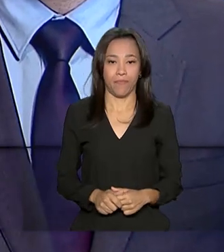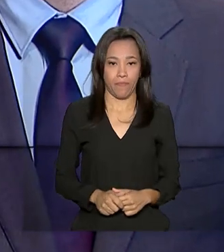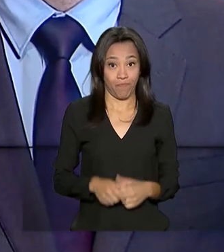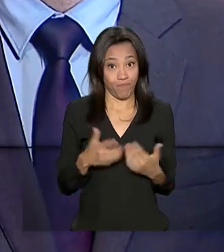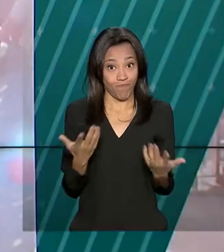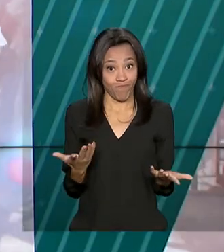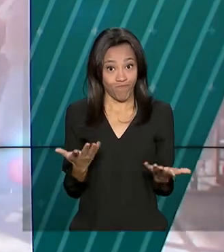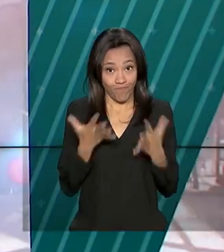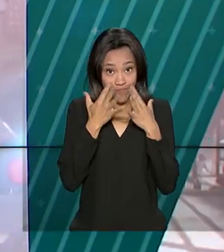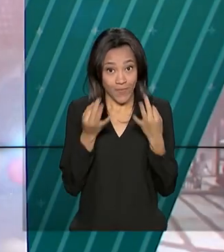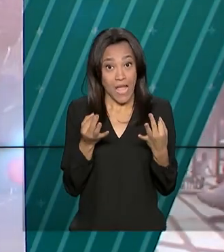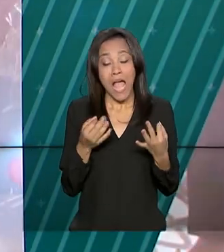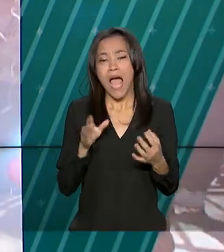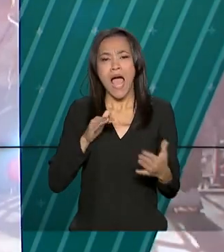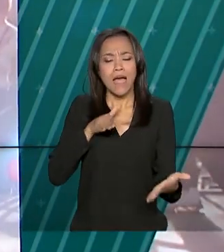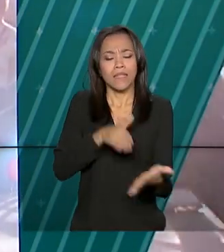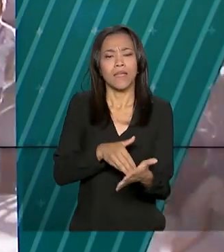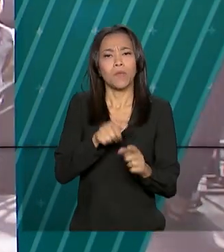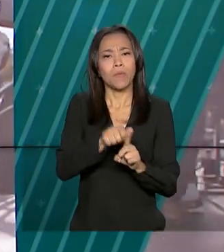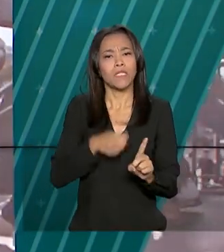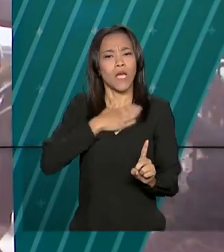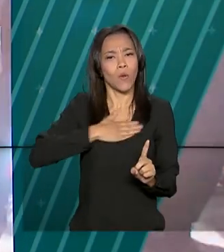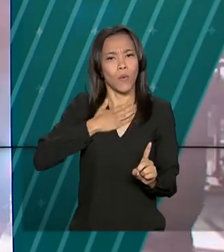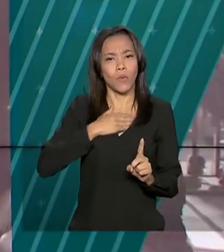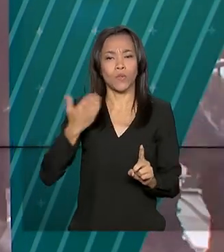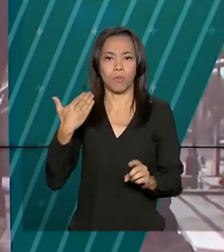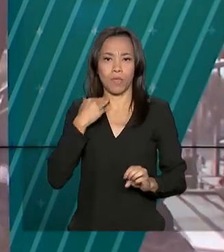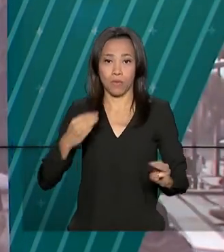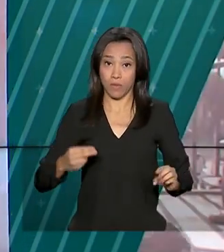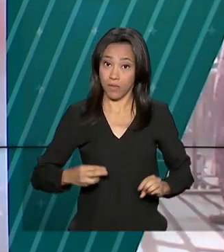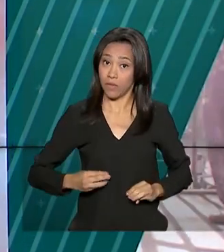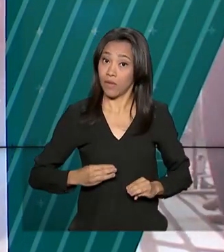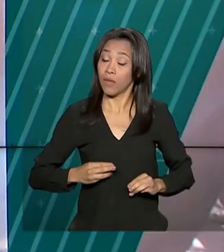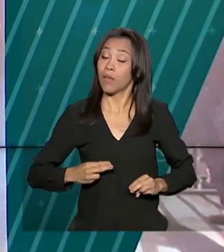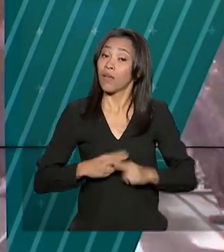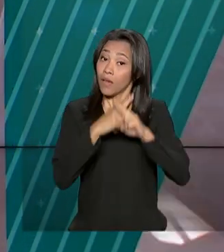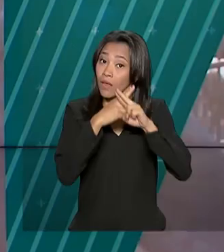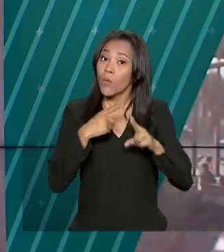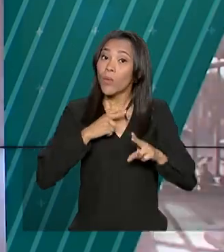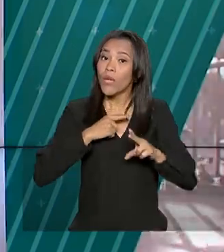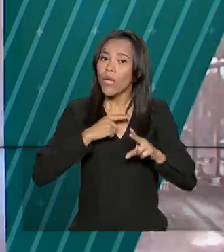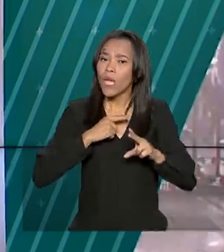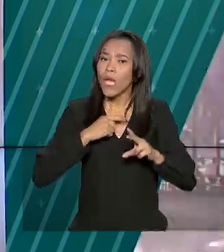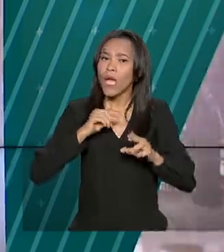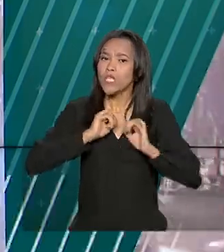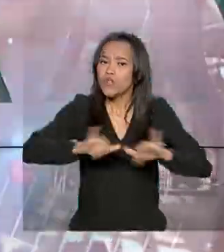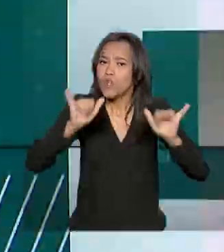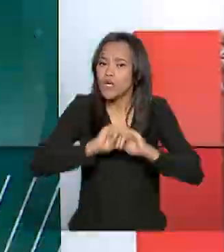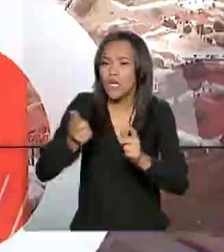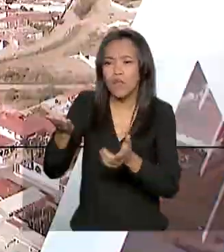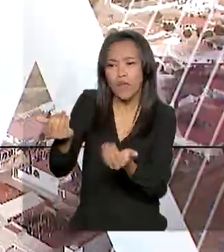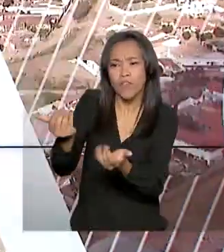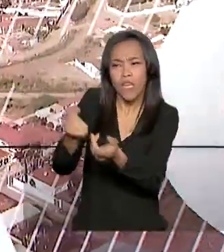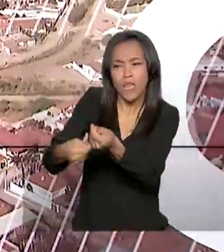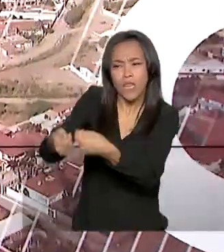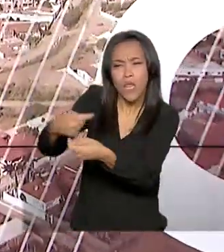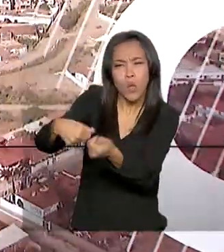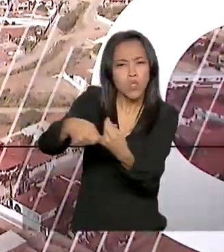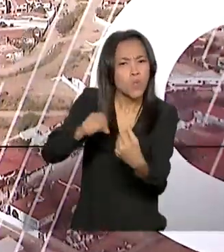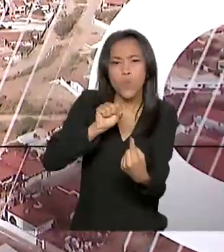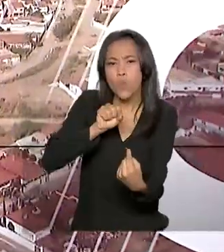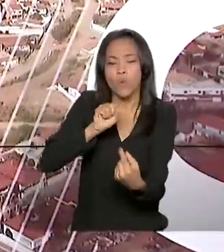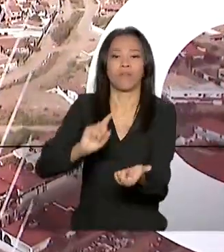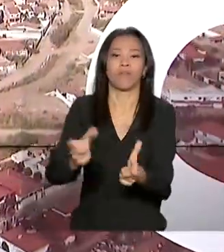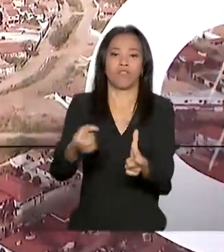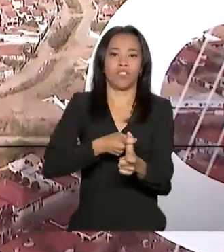e olha até agosto a caixa econômica federal faz campanha de renegociação para clientes que têm dívidas há